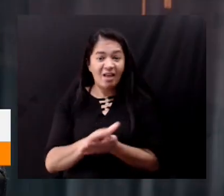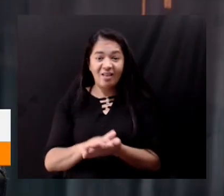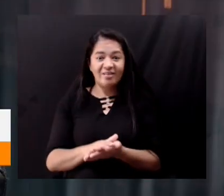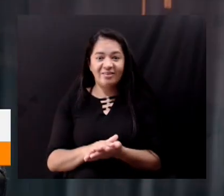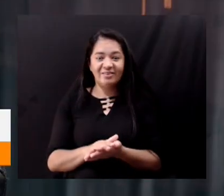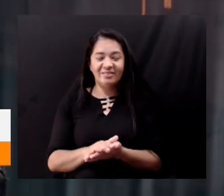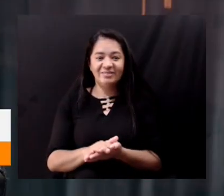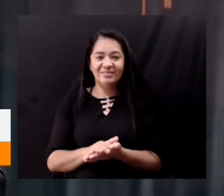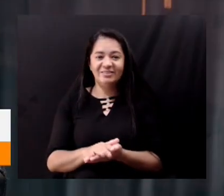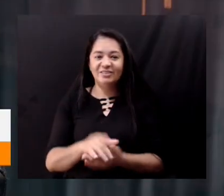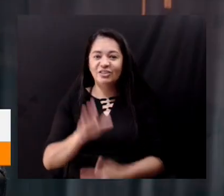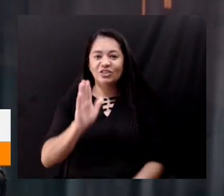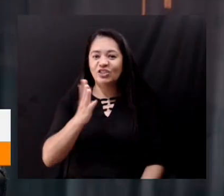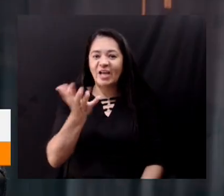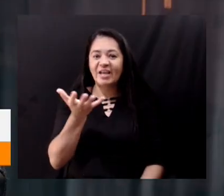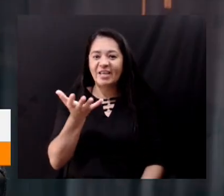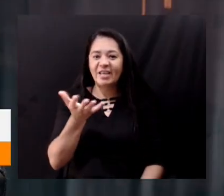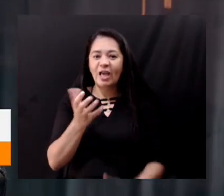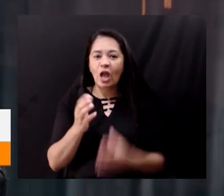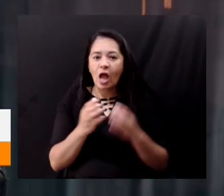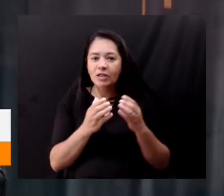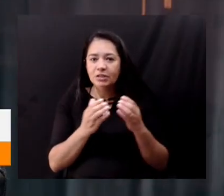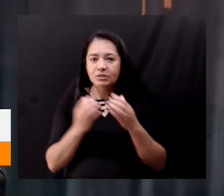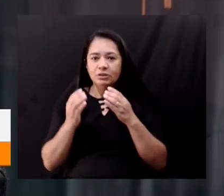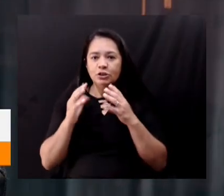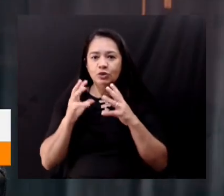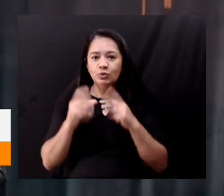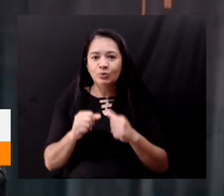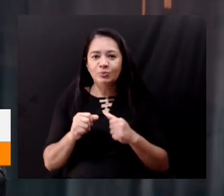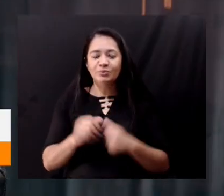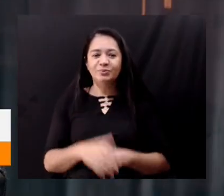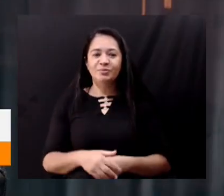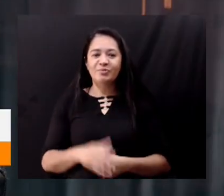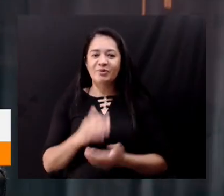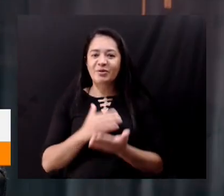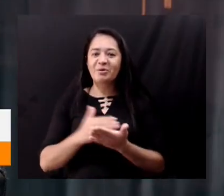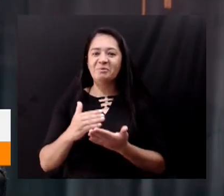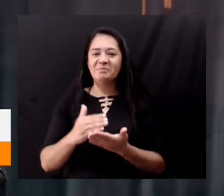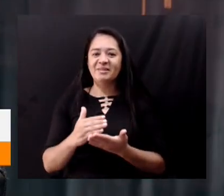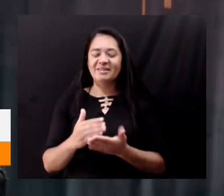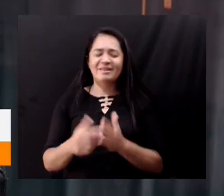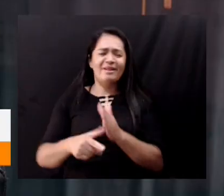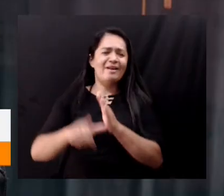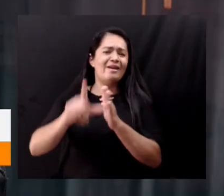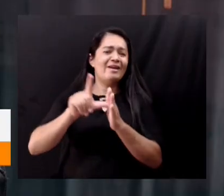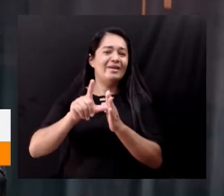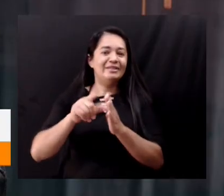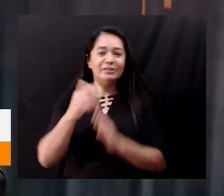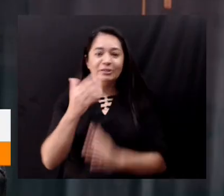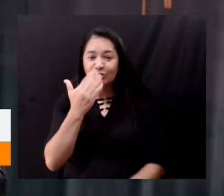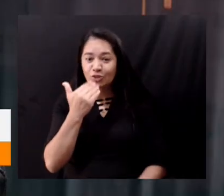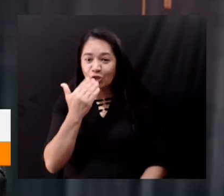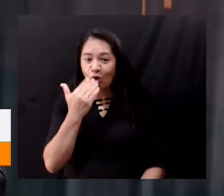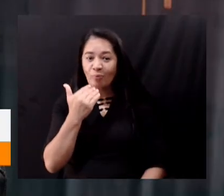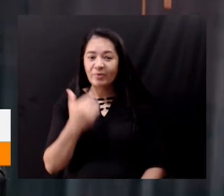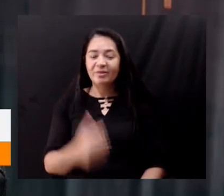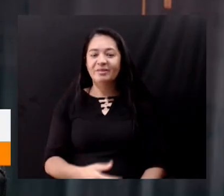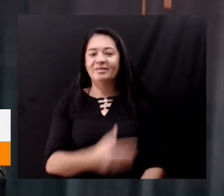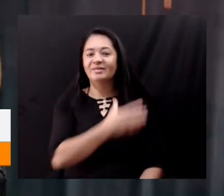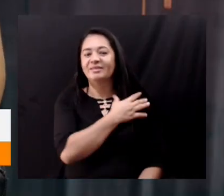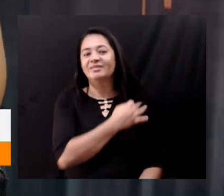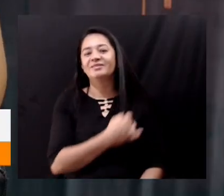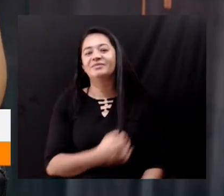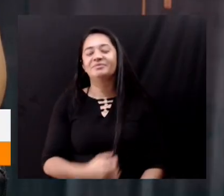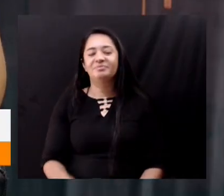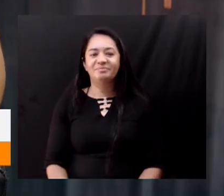já quer comer ele inteiro. Ah. Então começa muito antes, né, o ato de comer ele depende de várias E a gente sabe